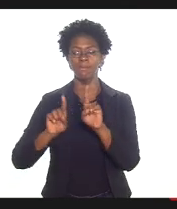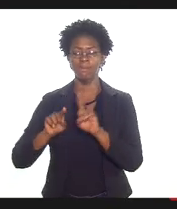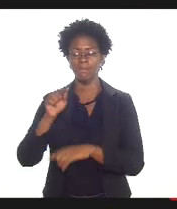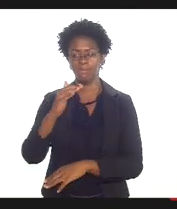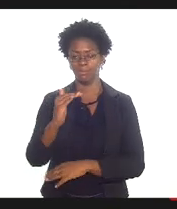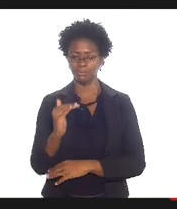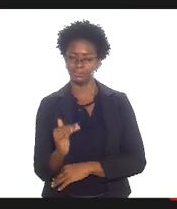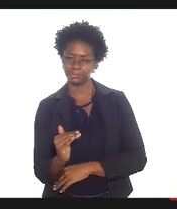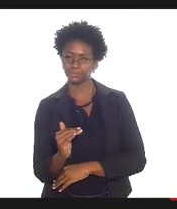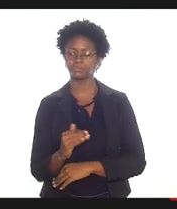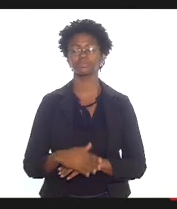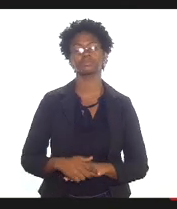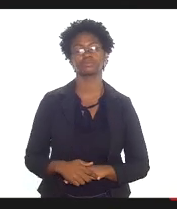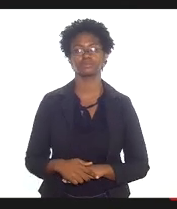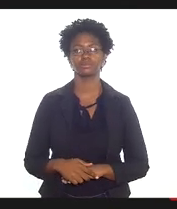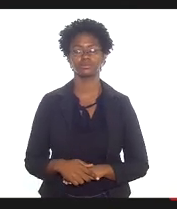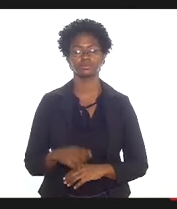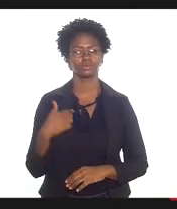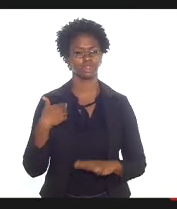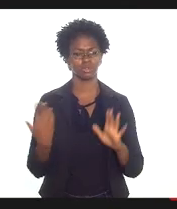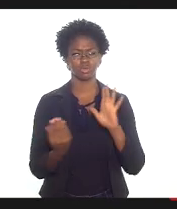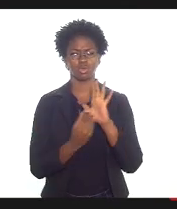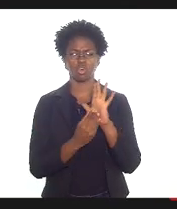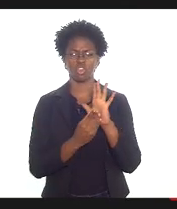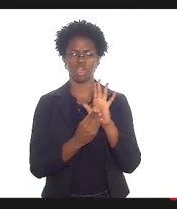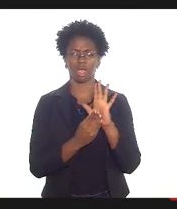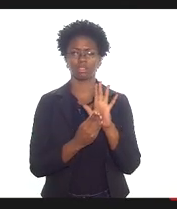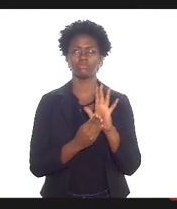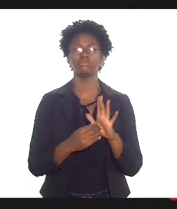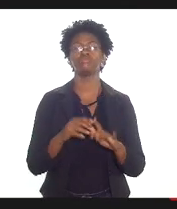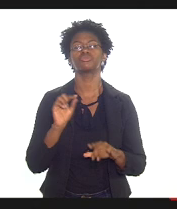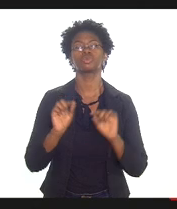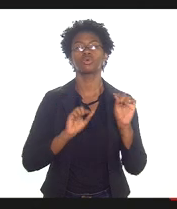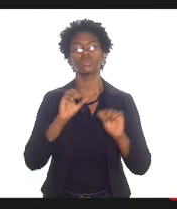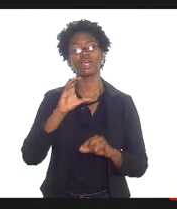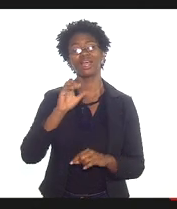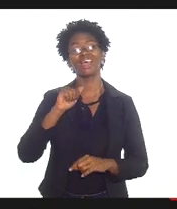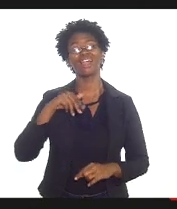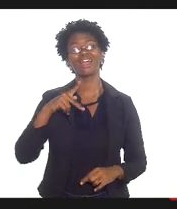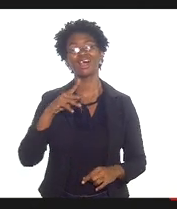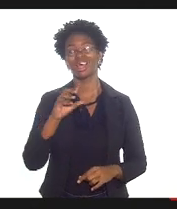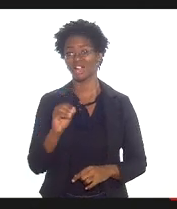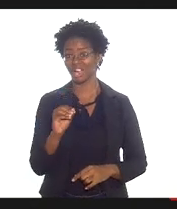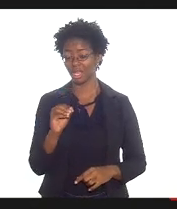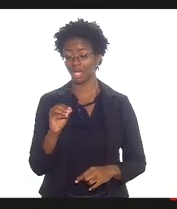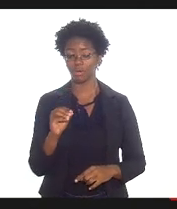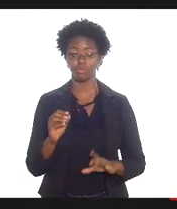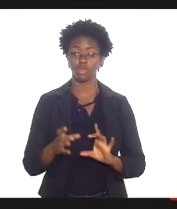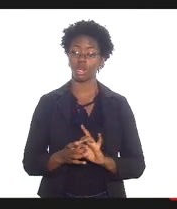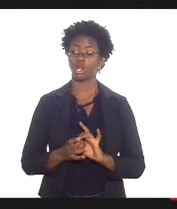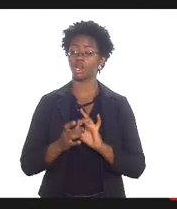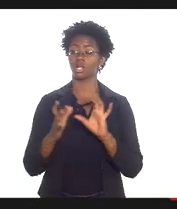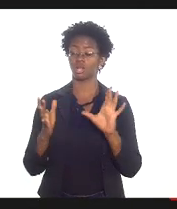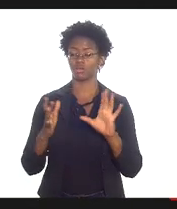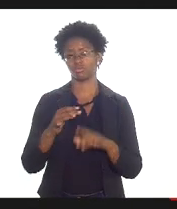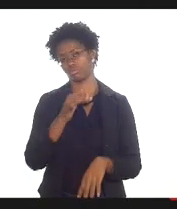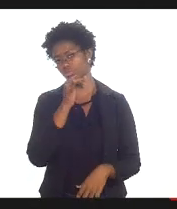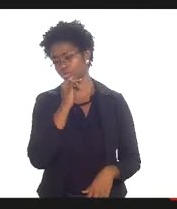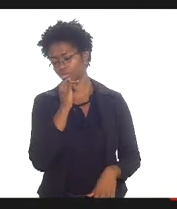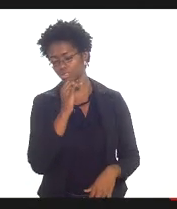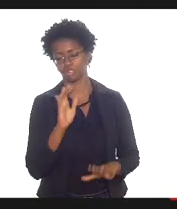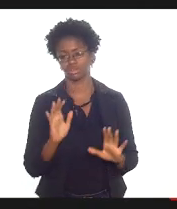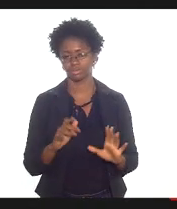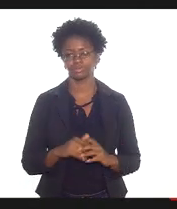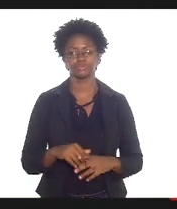do slide. Eu plotei aí o que é um campo isento, né? Então, por exemplo,